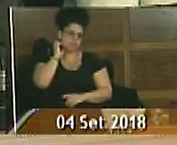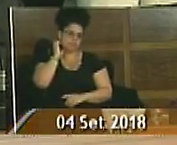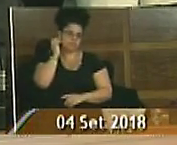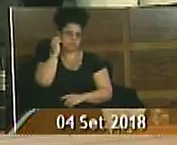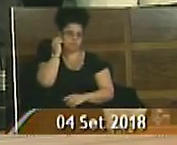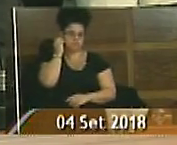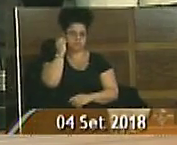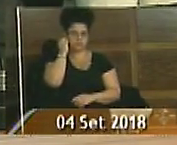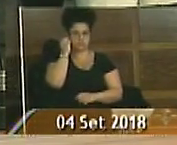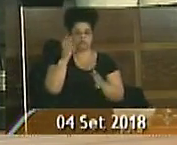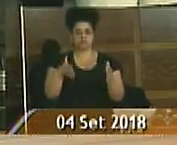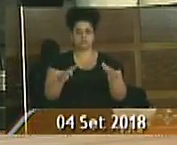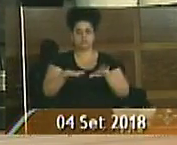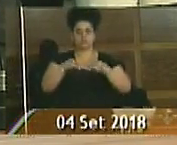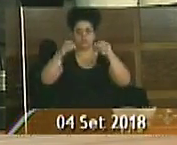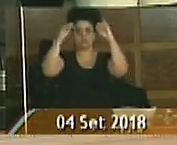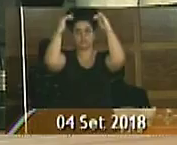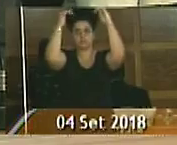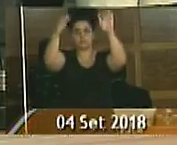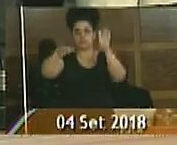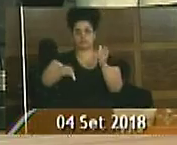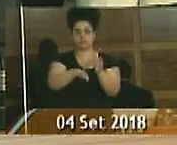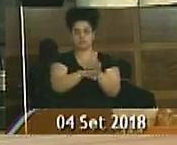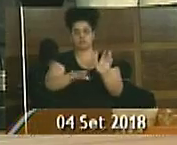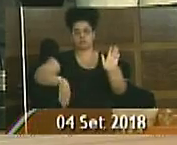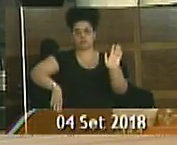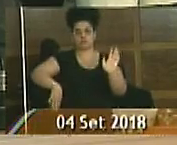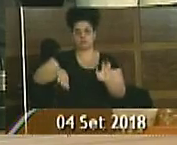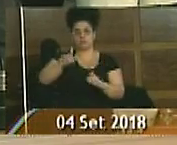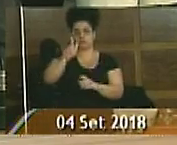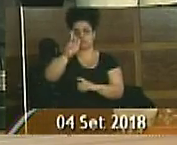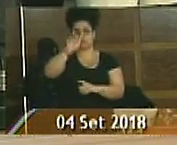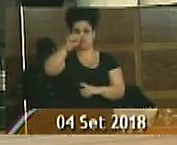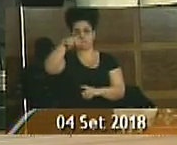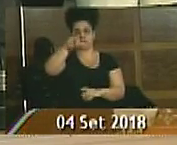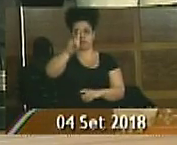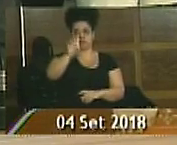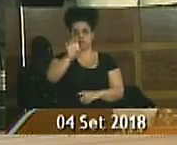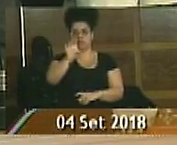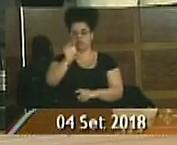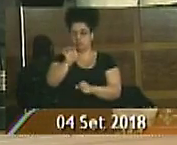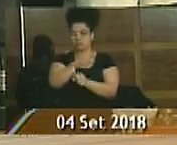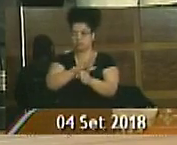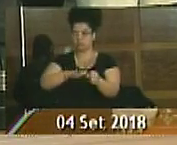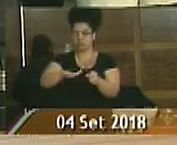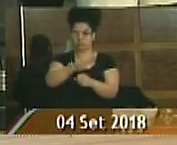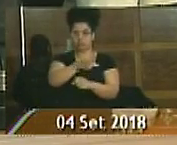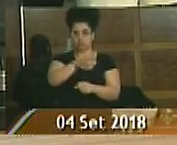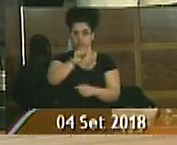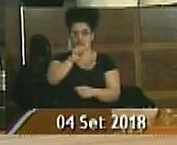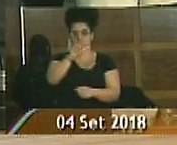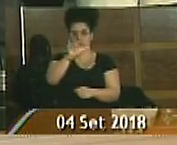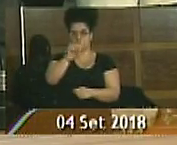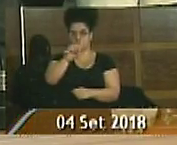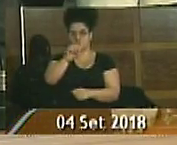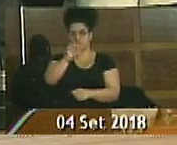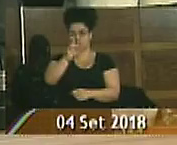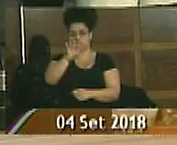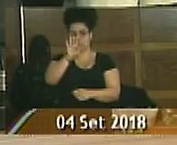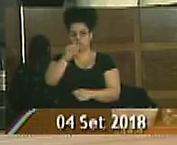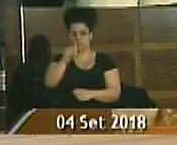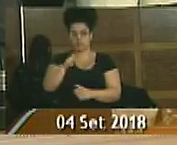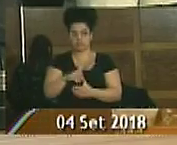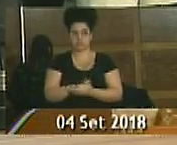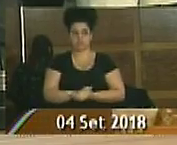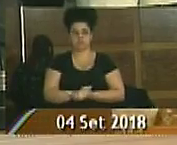1992, implementação de uma cobertura no cais da Praia Grande, na Praia Grande de Araçatiba, bairro Praia de Araçatiba, Ilha